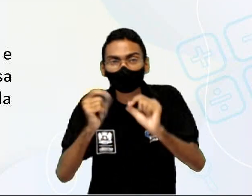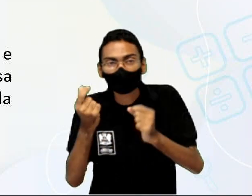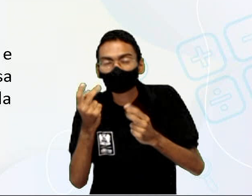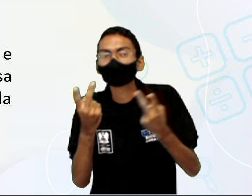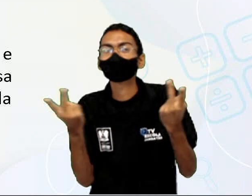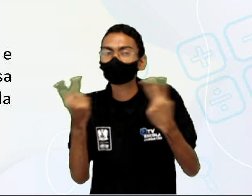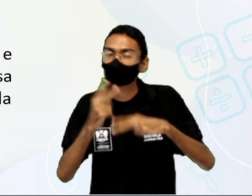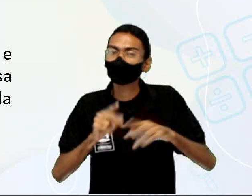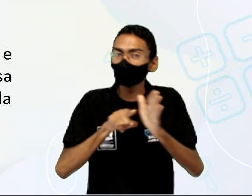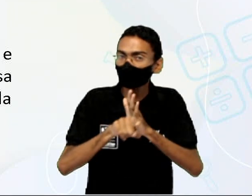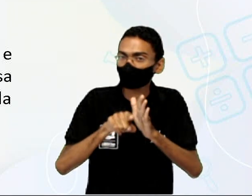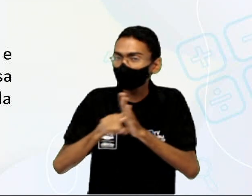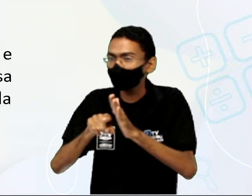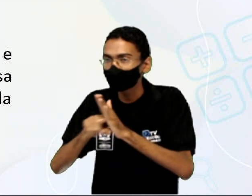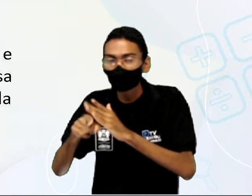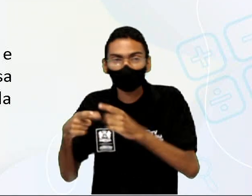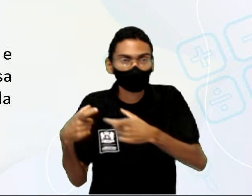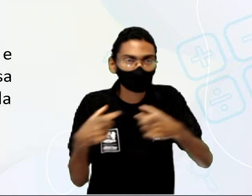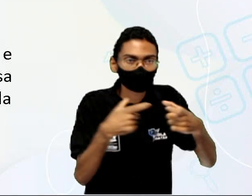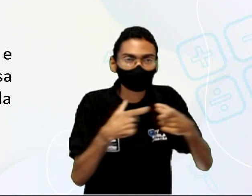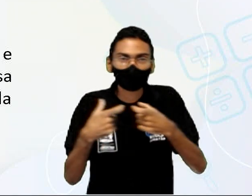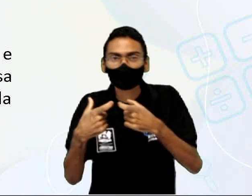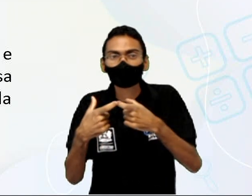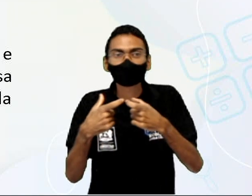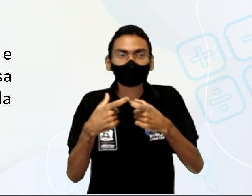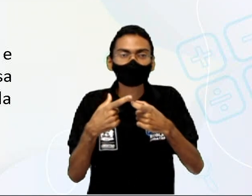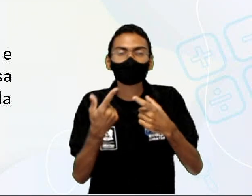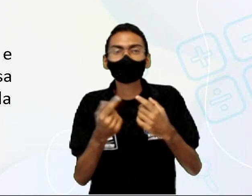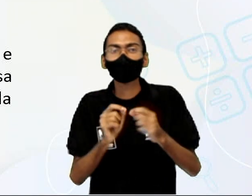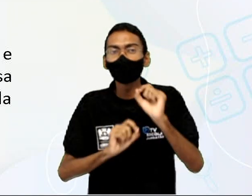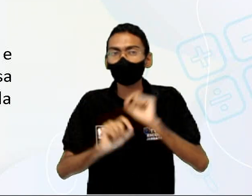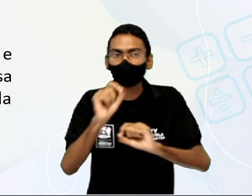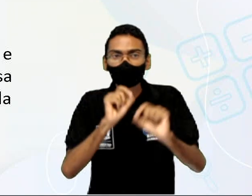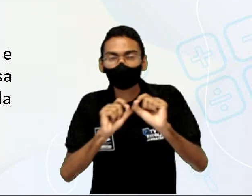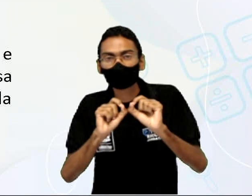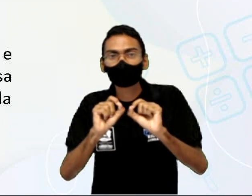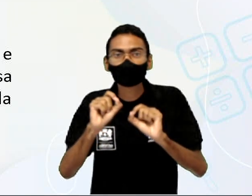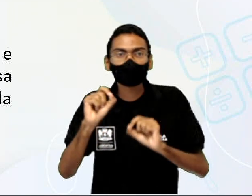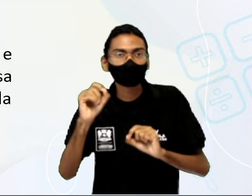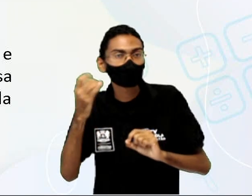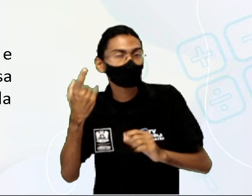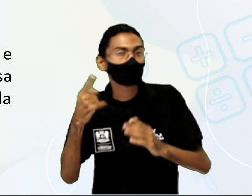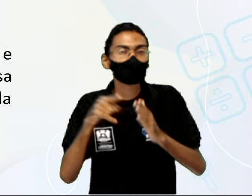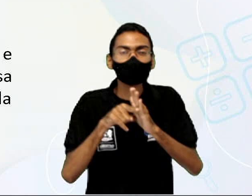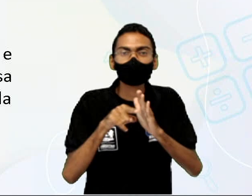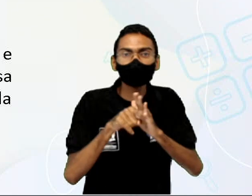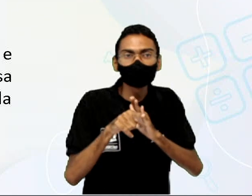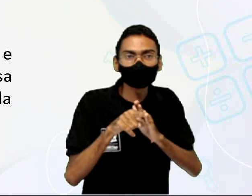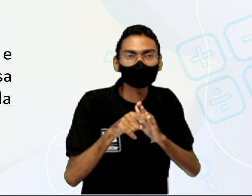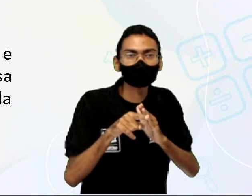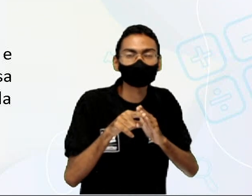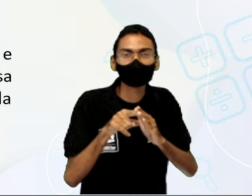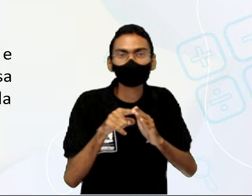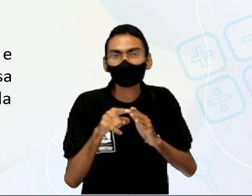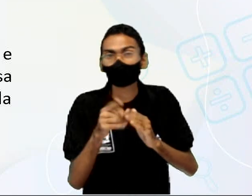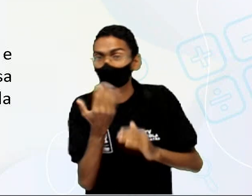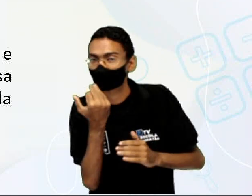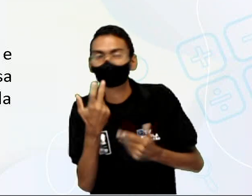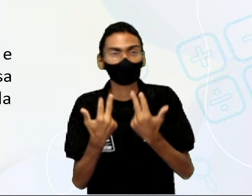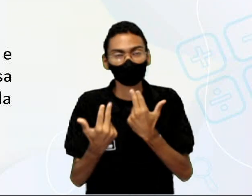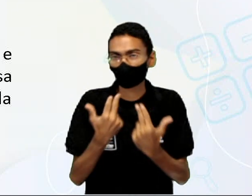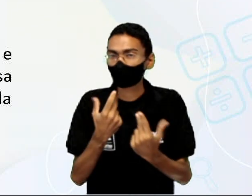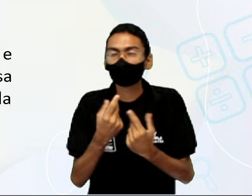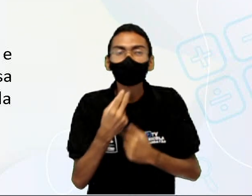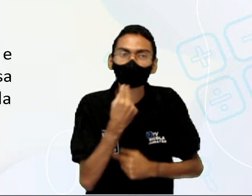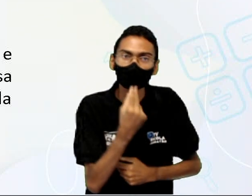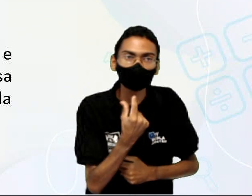de pesquisa, como medicina, eletrônica, ciências da computação, engenharia de